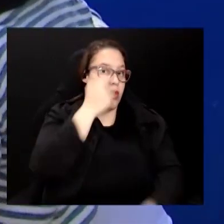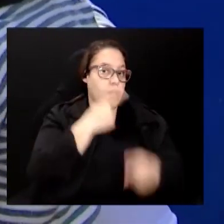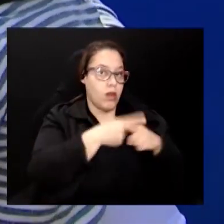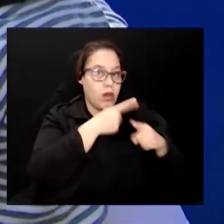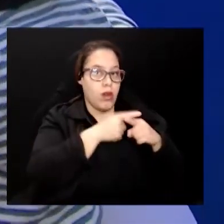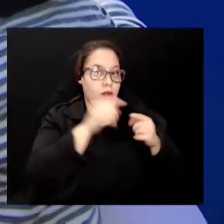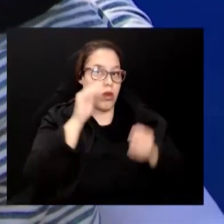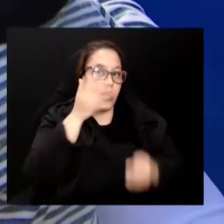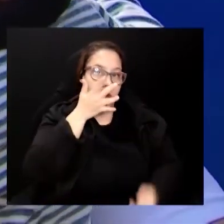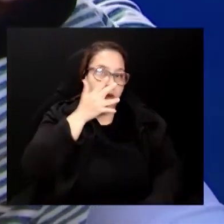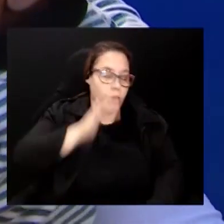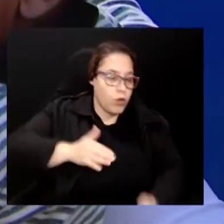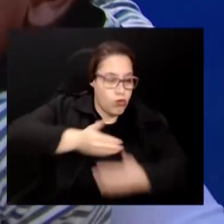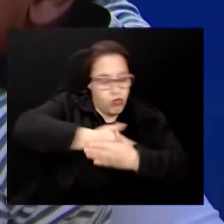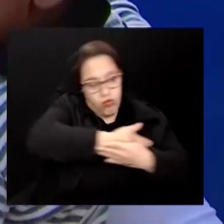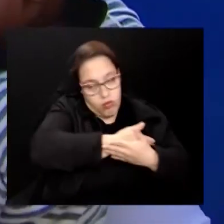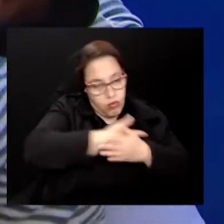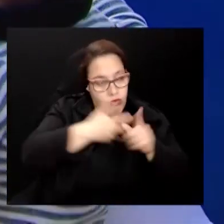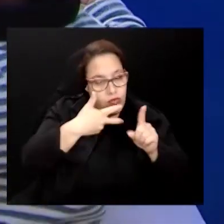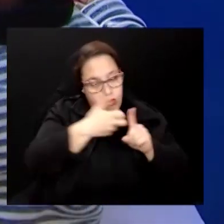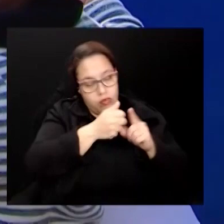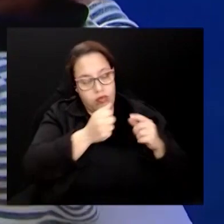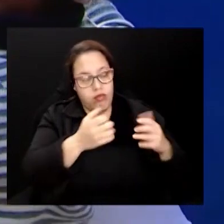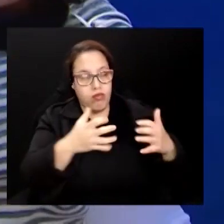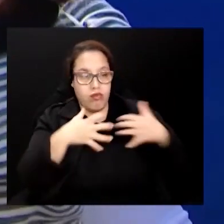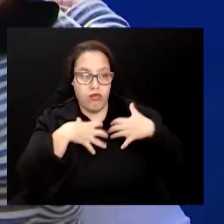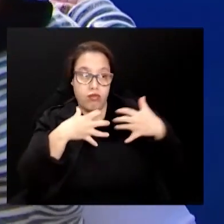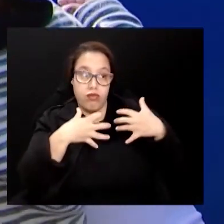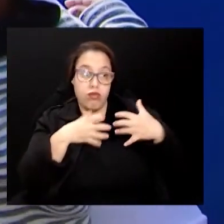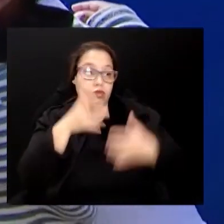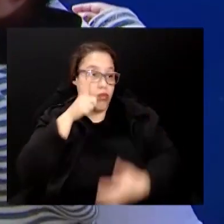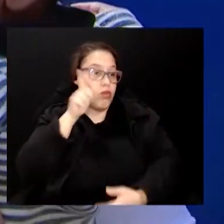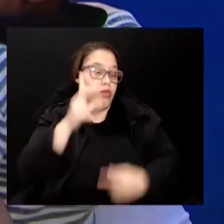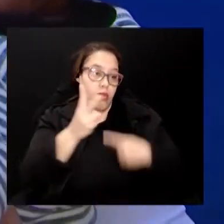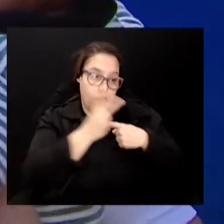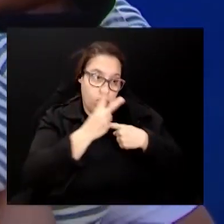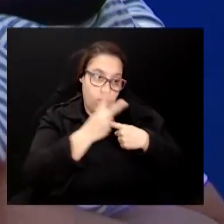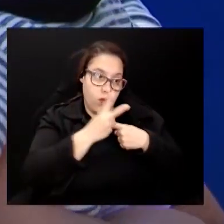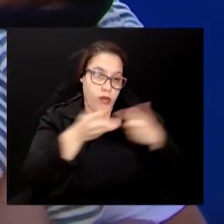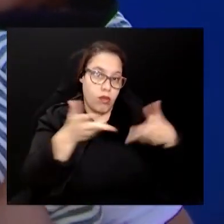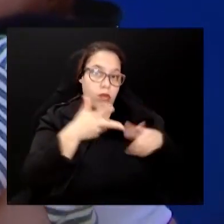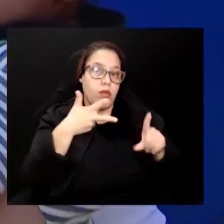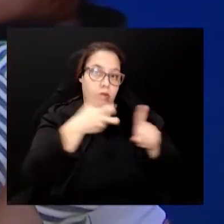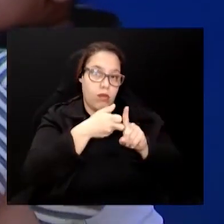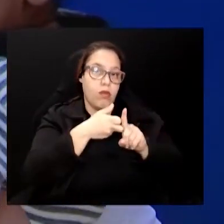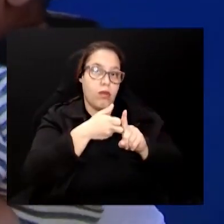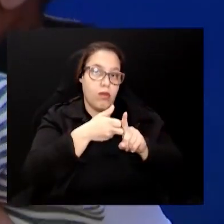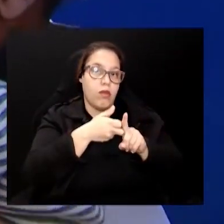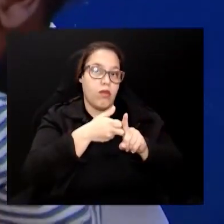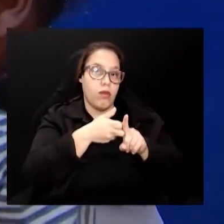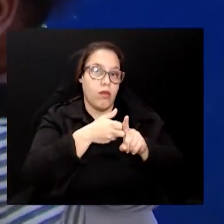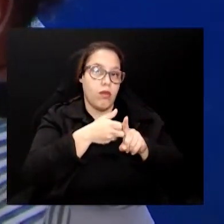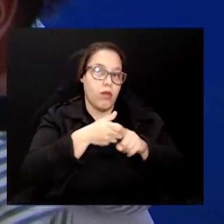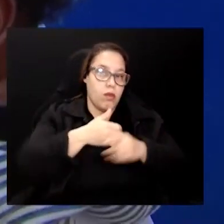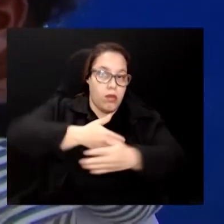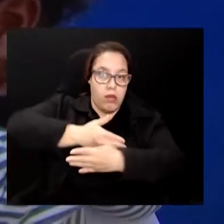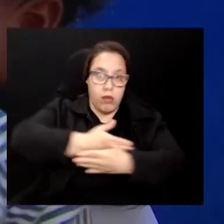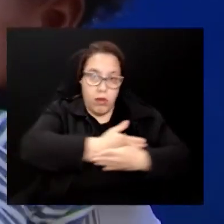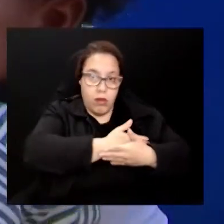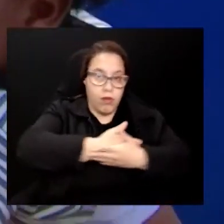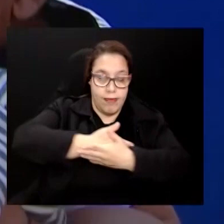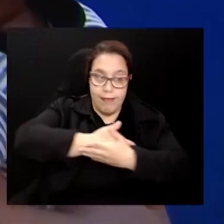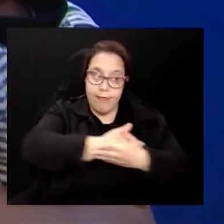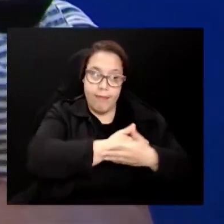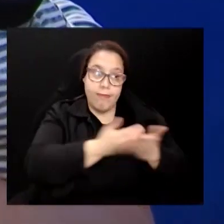de imunidade. A única coisa que consegue dar imunidade para eles agora é a vacina, né? Porque eles são muito pequenininhos ainda. E a gente também está no